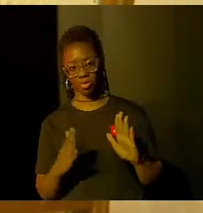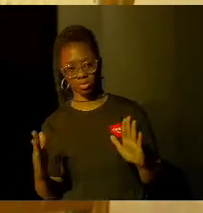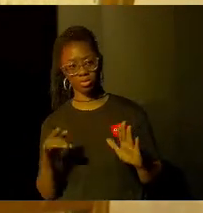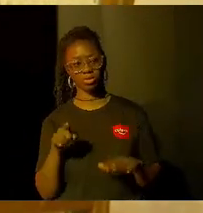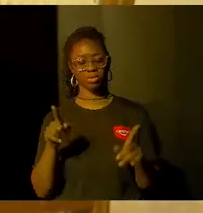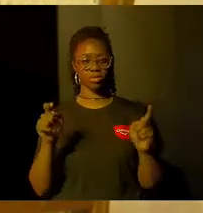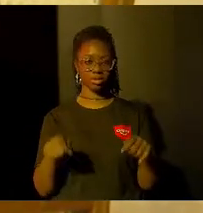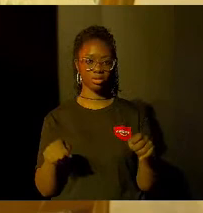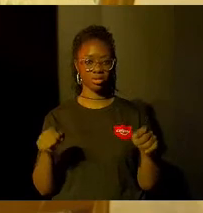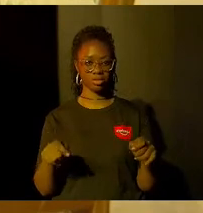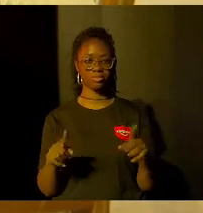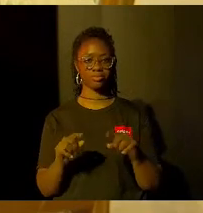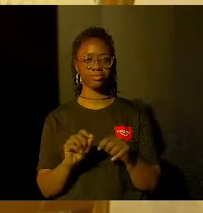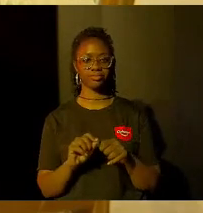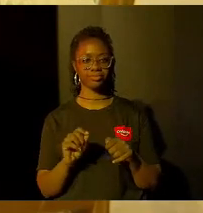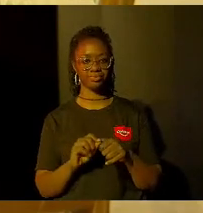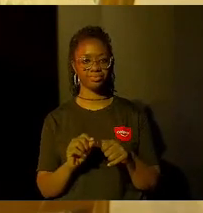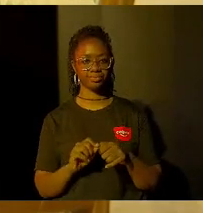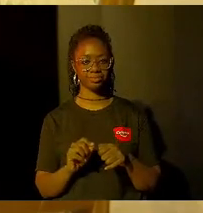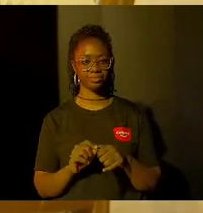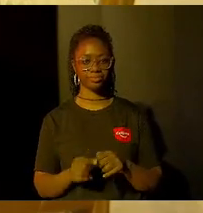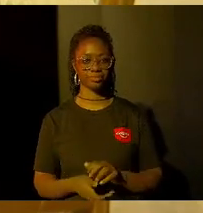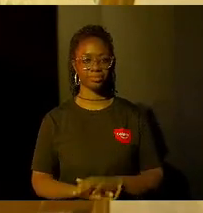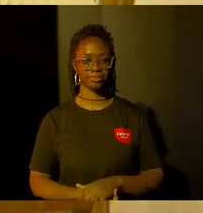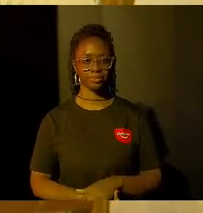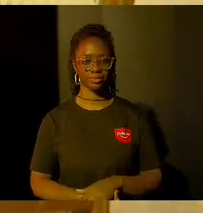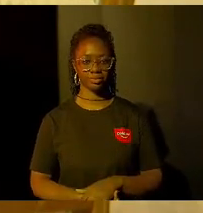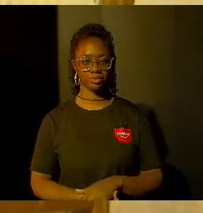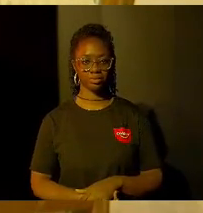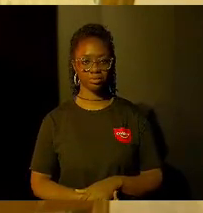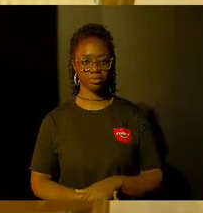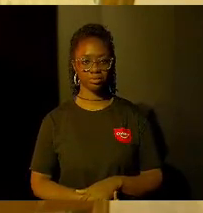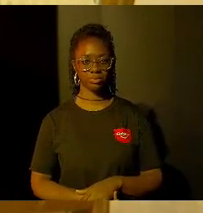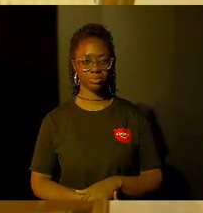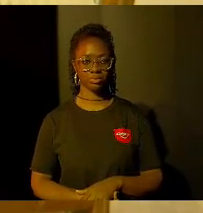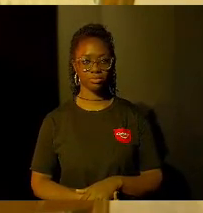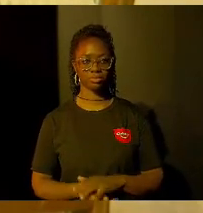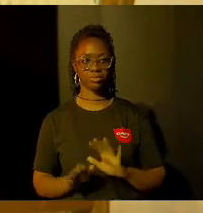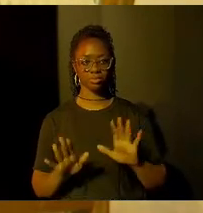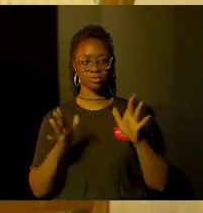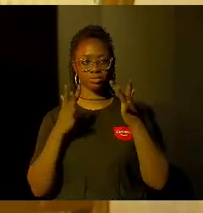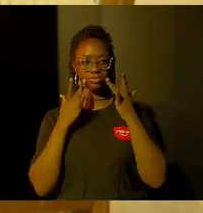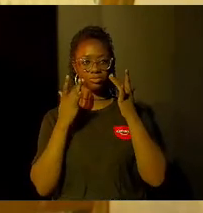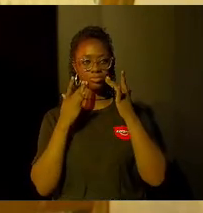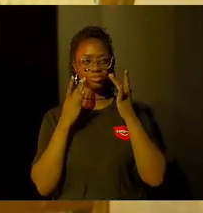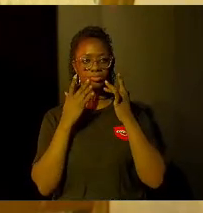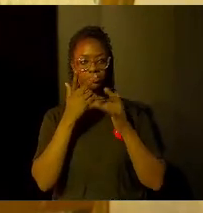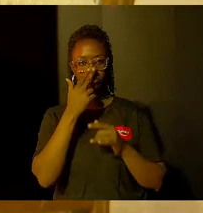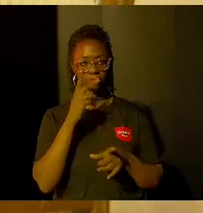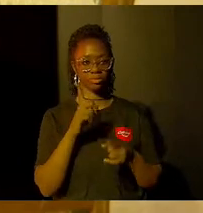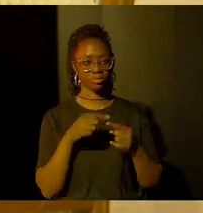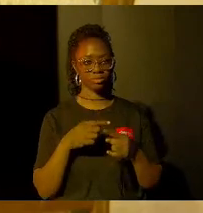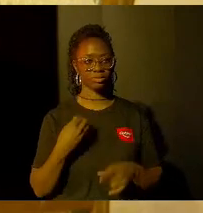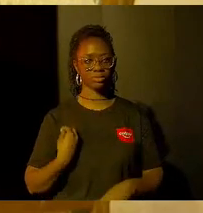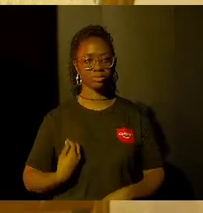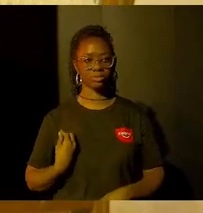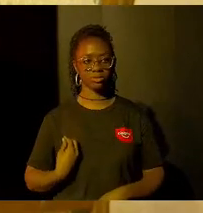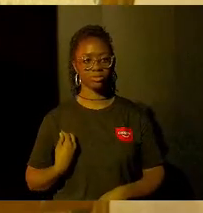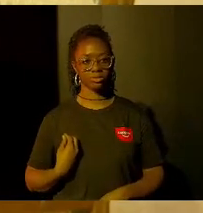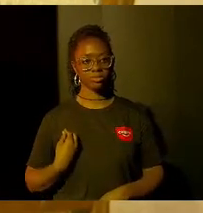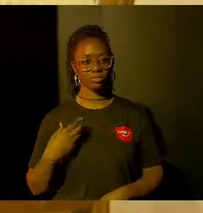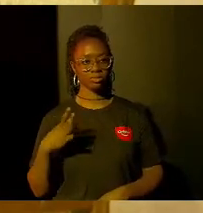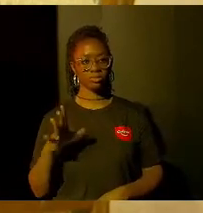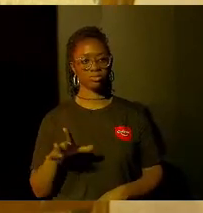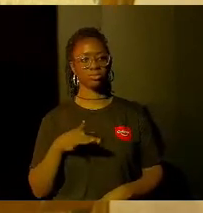que você poderia fazer e a toda dramaturgia ela é muito viva você vai incorporando várias coisas eu queria